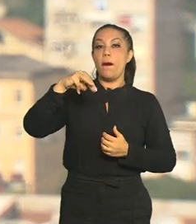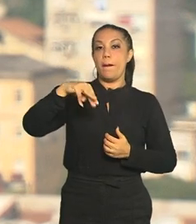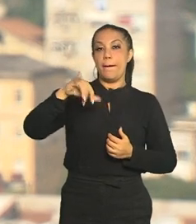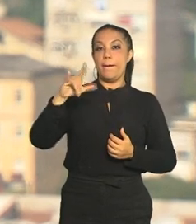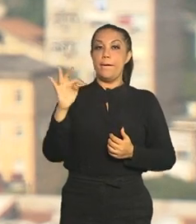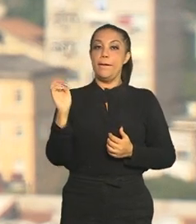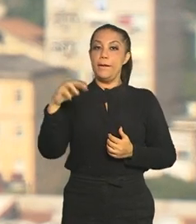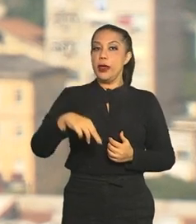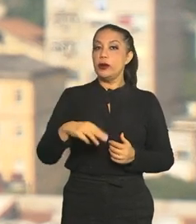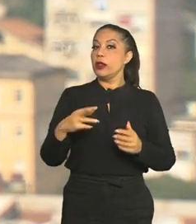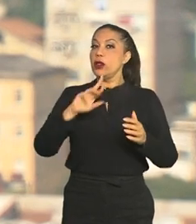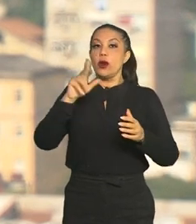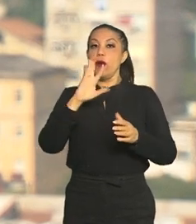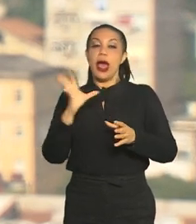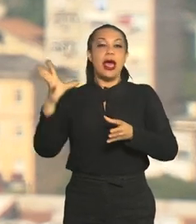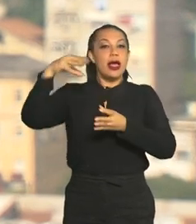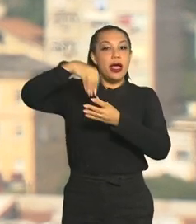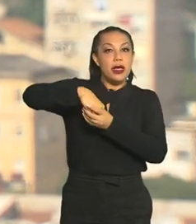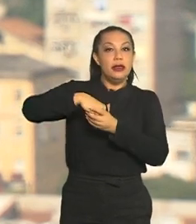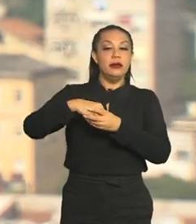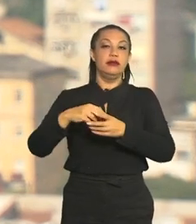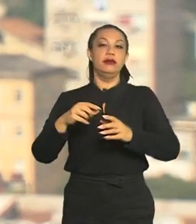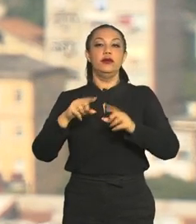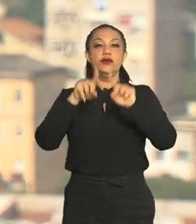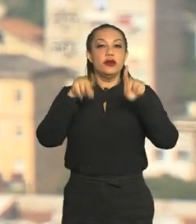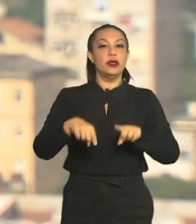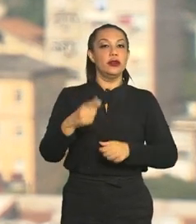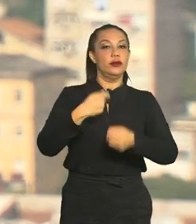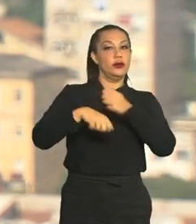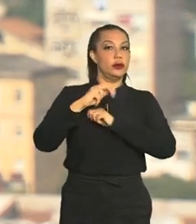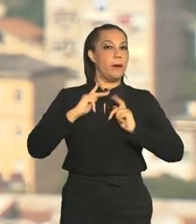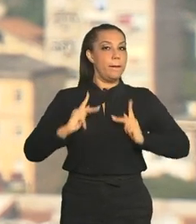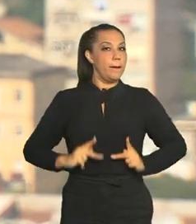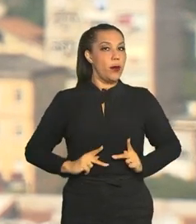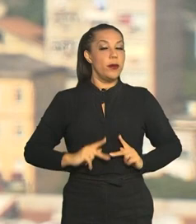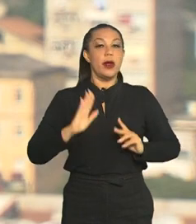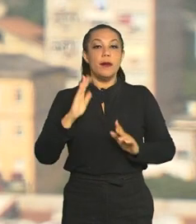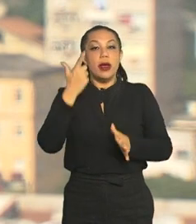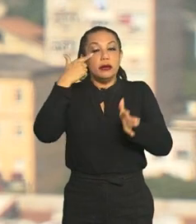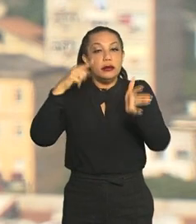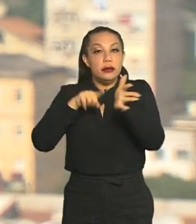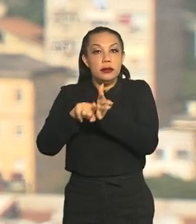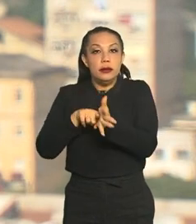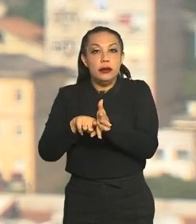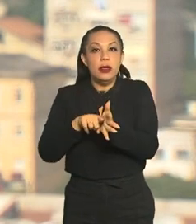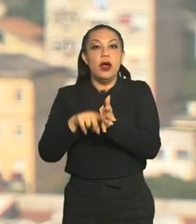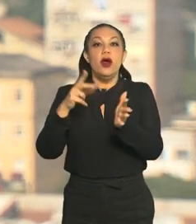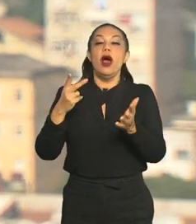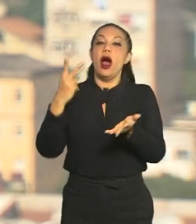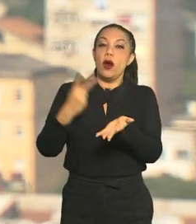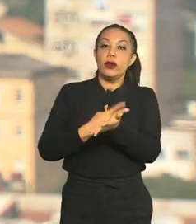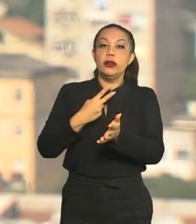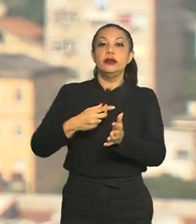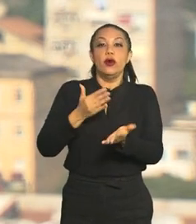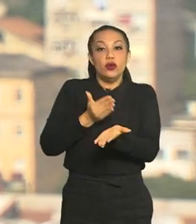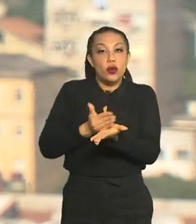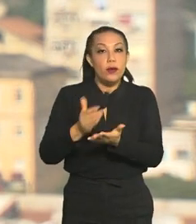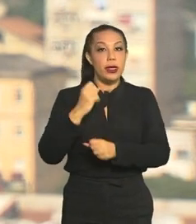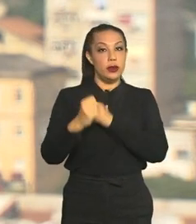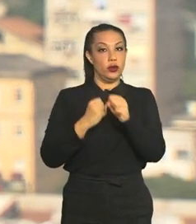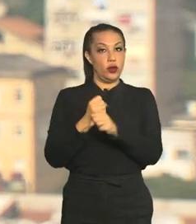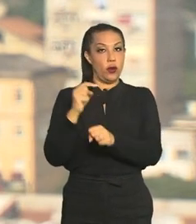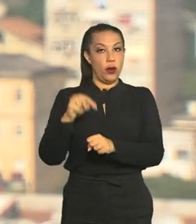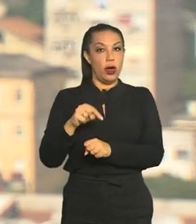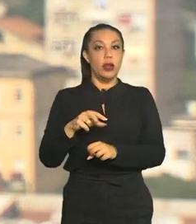Milton Ribeiro não pertencem mais aos quadros da administração pública e que os fatos investigados teriam sido cometidos no